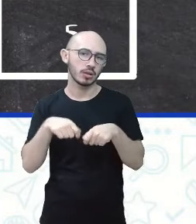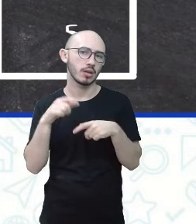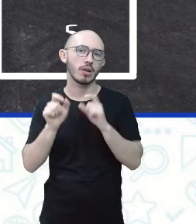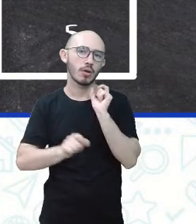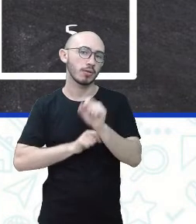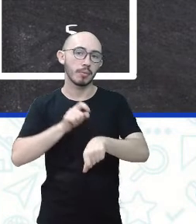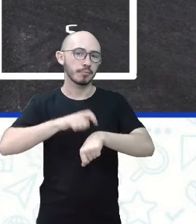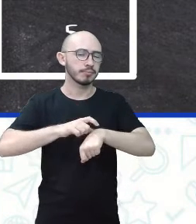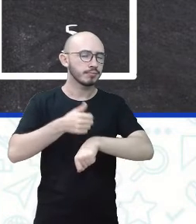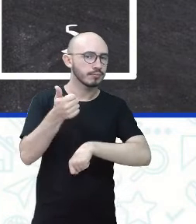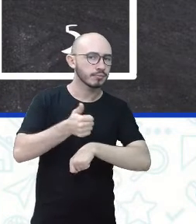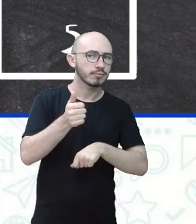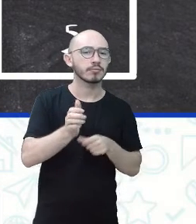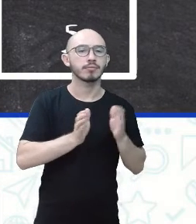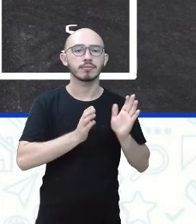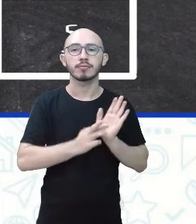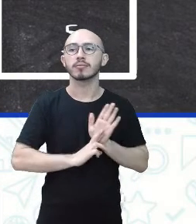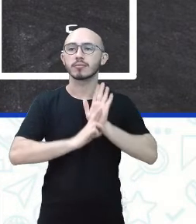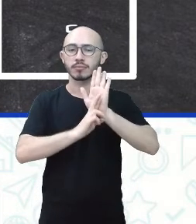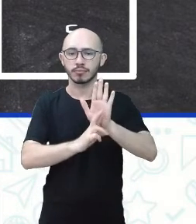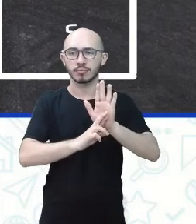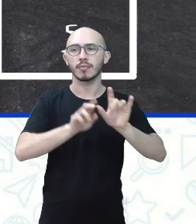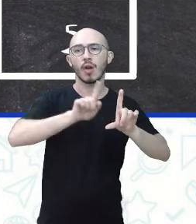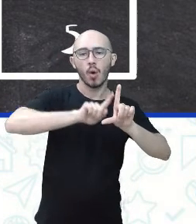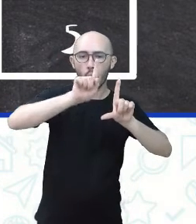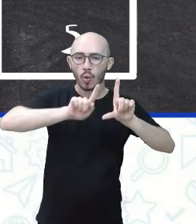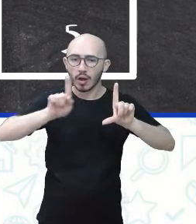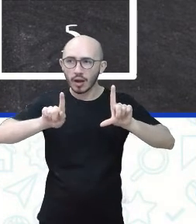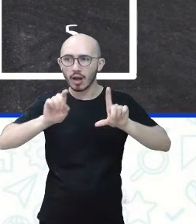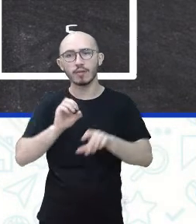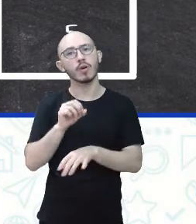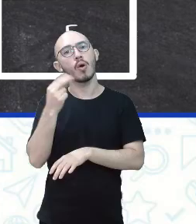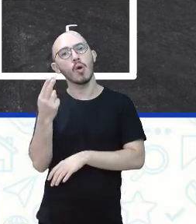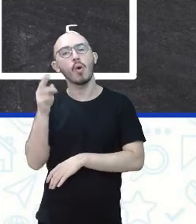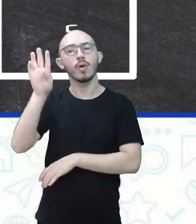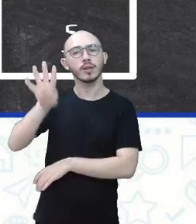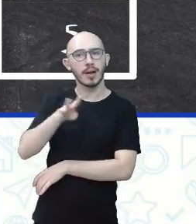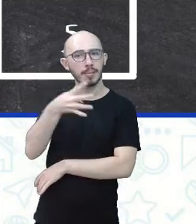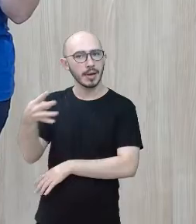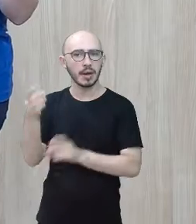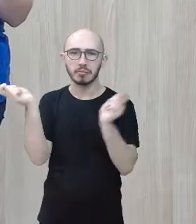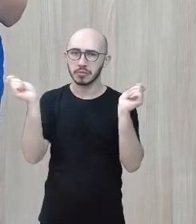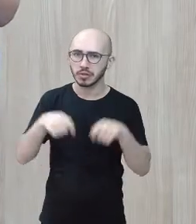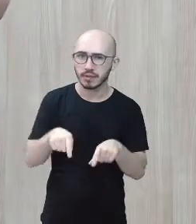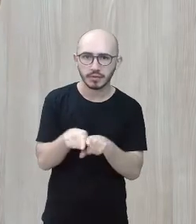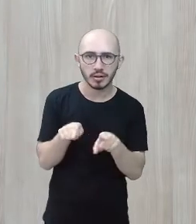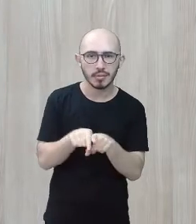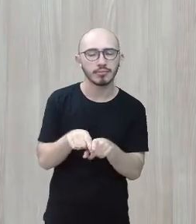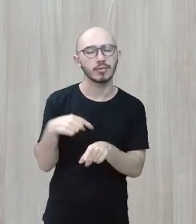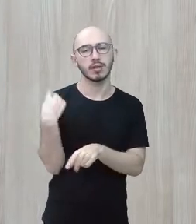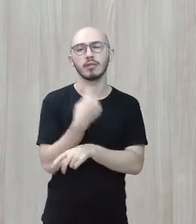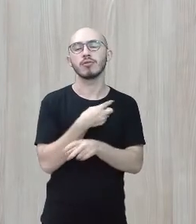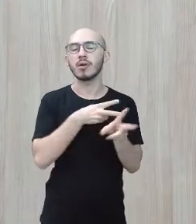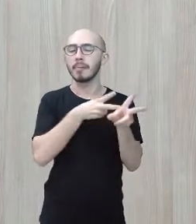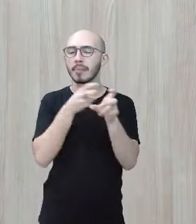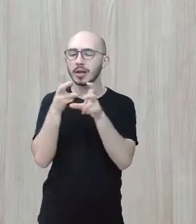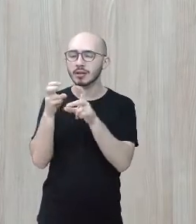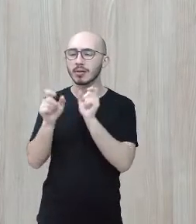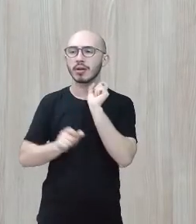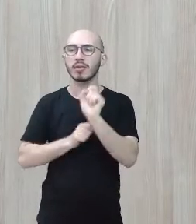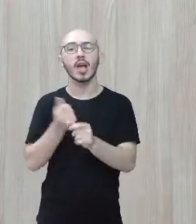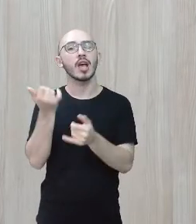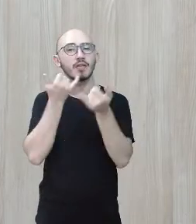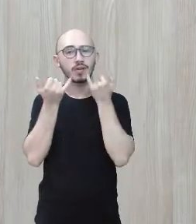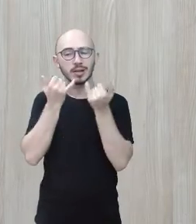primeiro momento, representada através de um gráfico ou de uma tabela, né? Então, a gente começou a verificar as informações que a